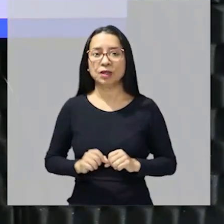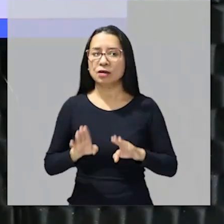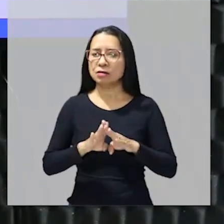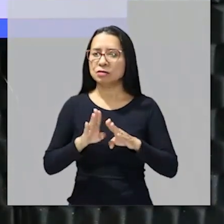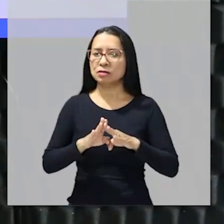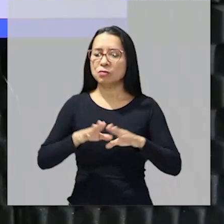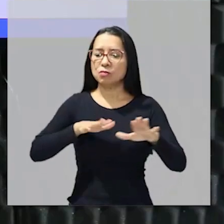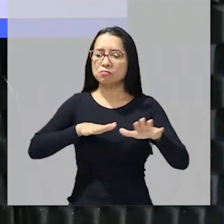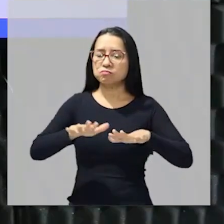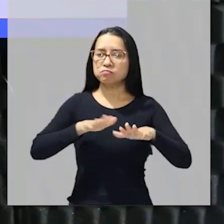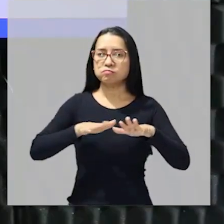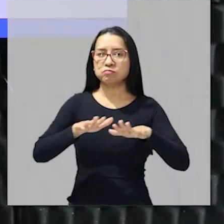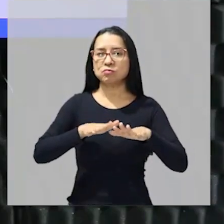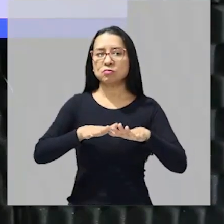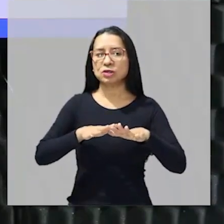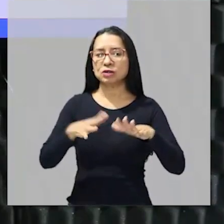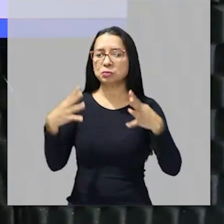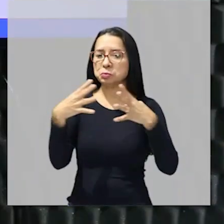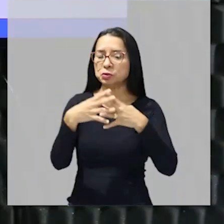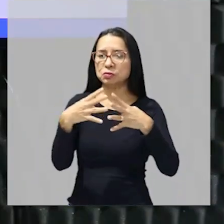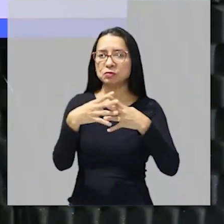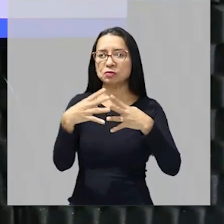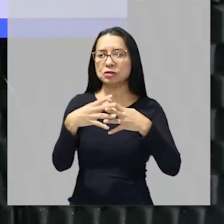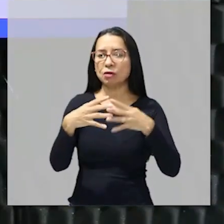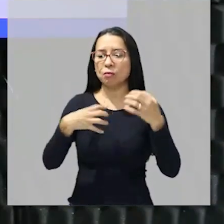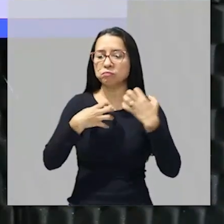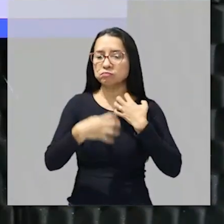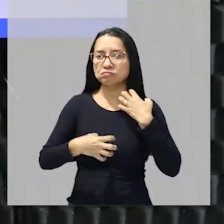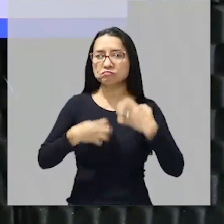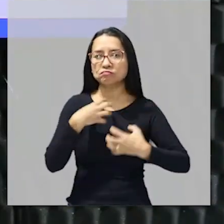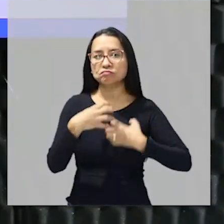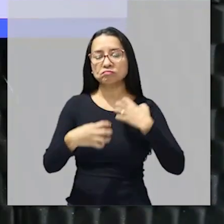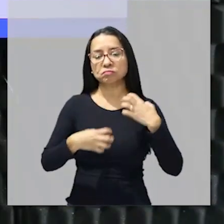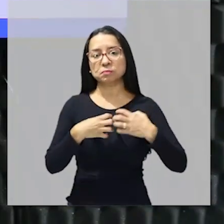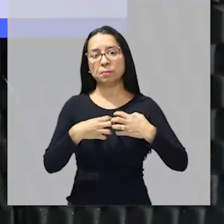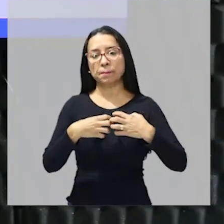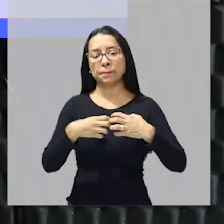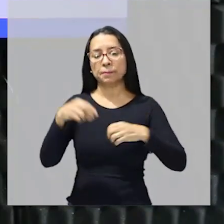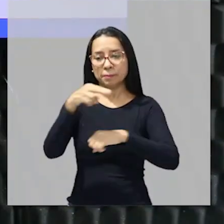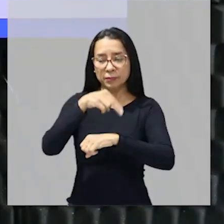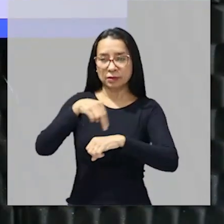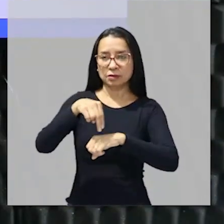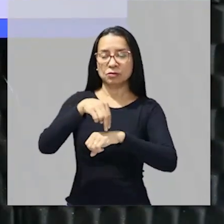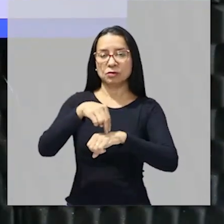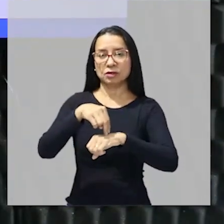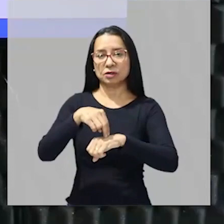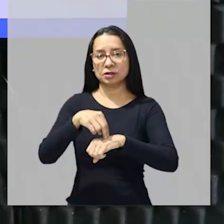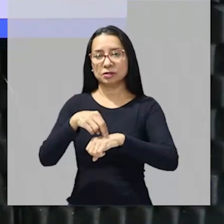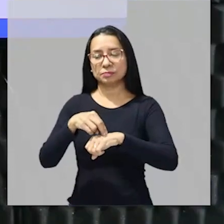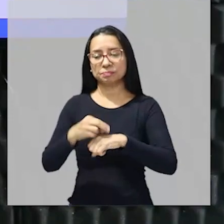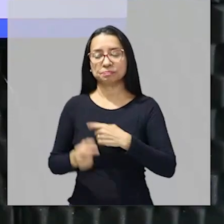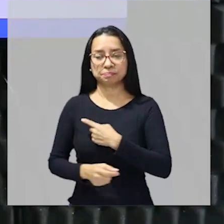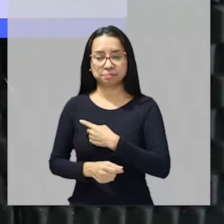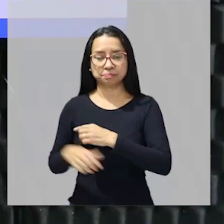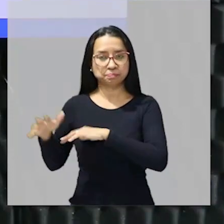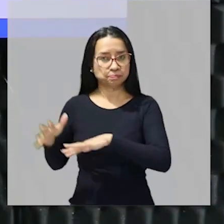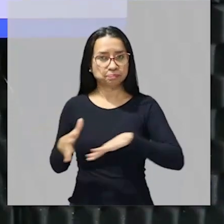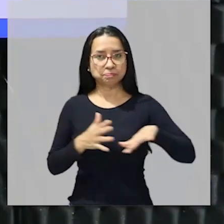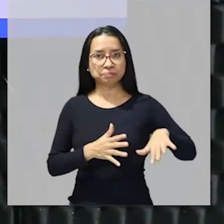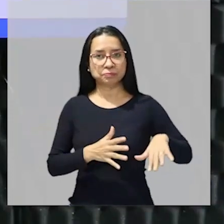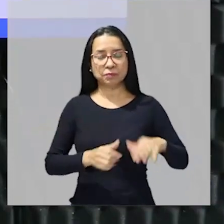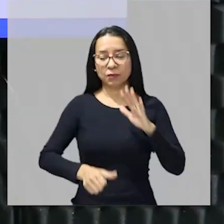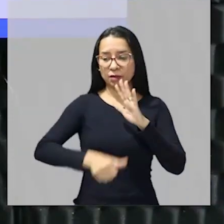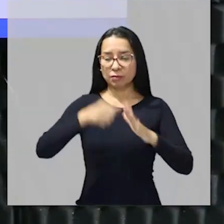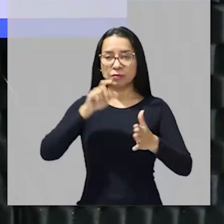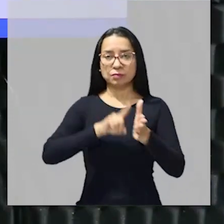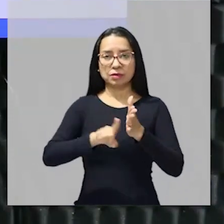nacionais. Então, isso tudo vai se observar dentro da Guerra Fria. A nossa primeira questão, ela veio com uma imagem no primeiro momento,